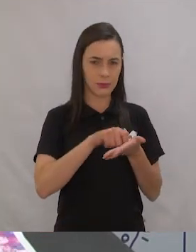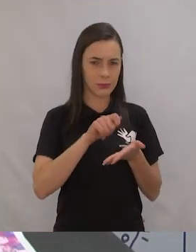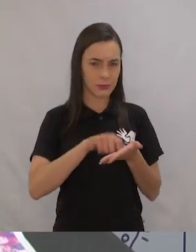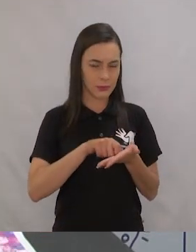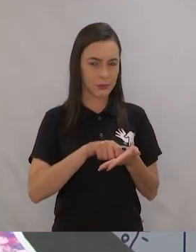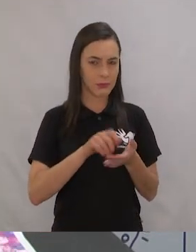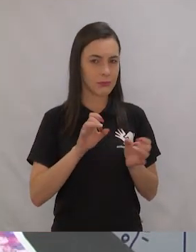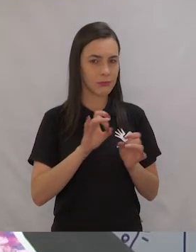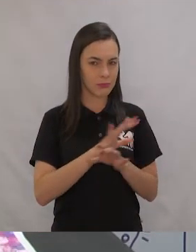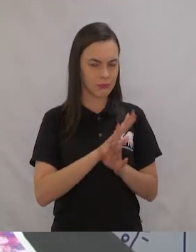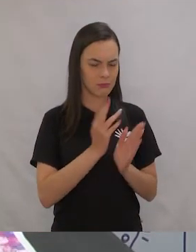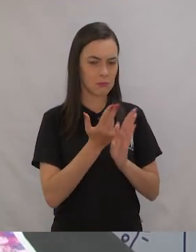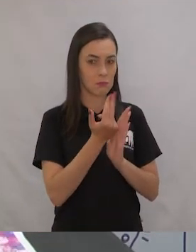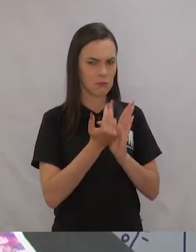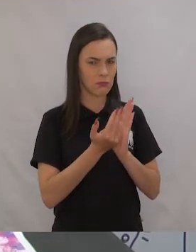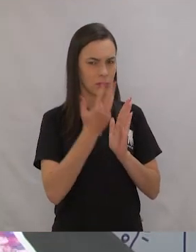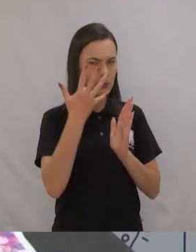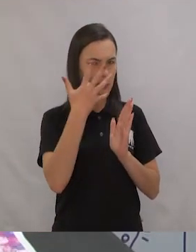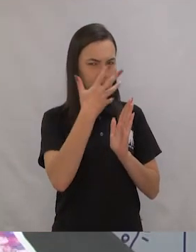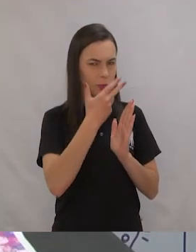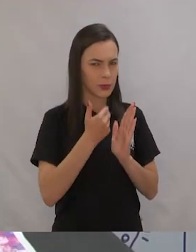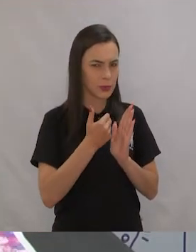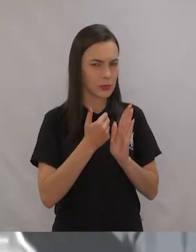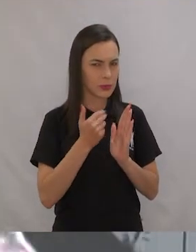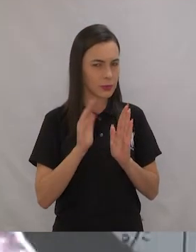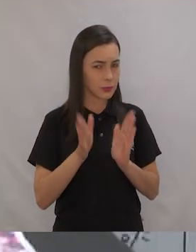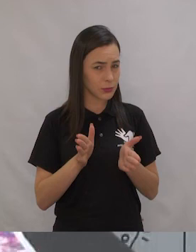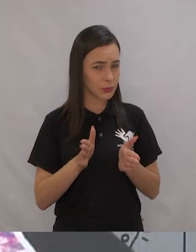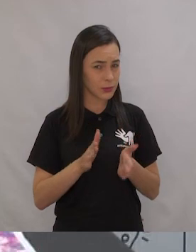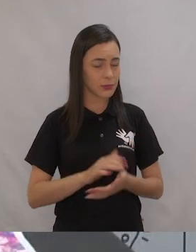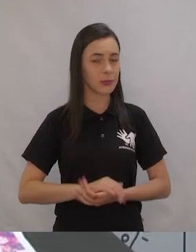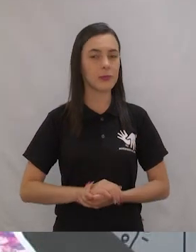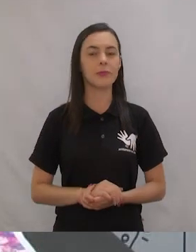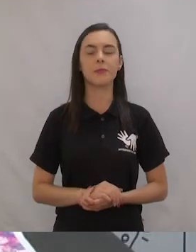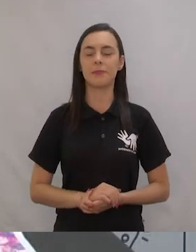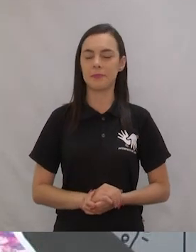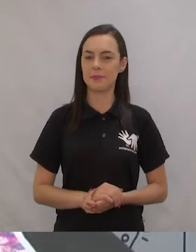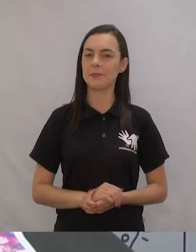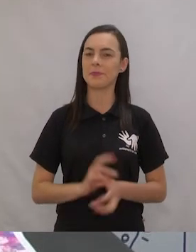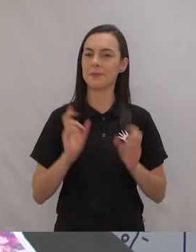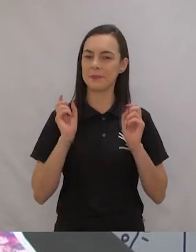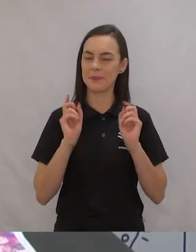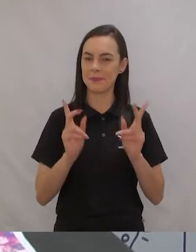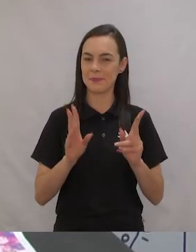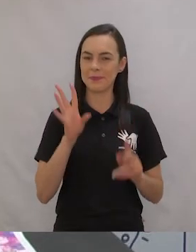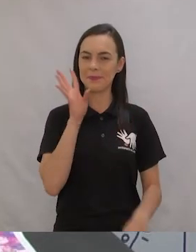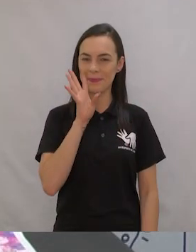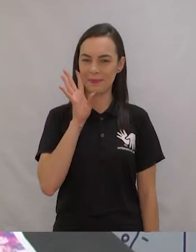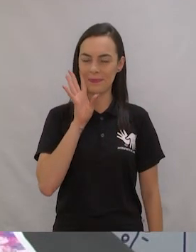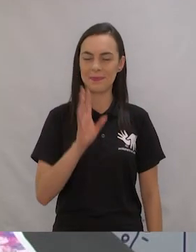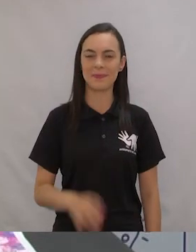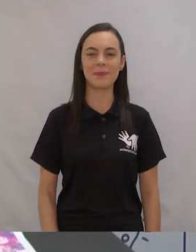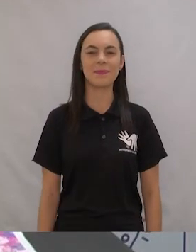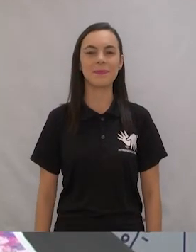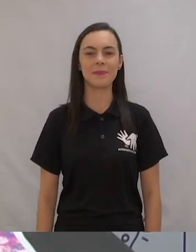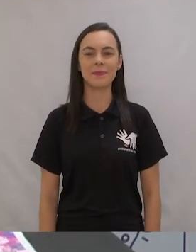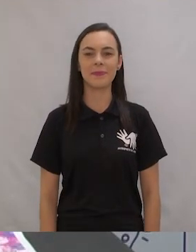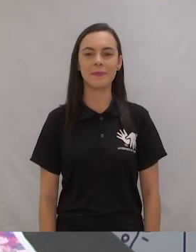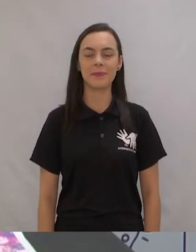fizeram um registro, fizeram um desenho bem caprichado no caderno de vocês? Muito bem, então vamos lá.